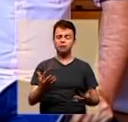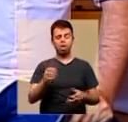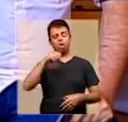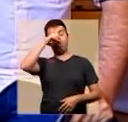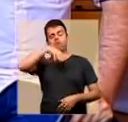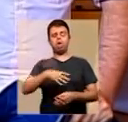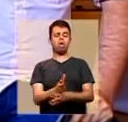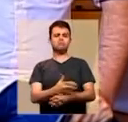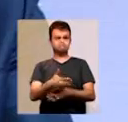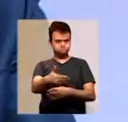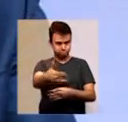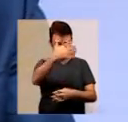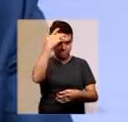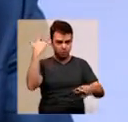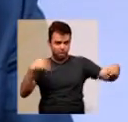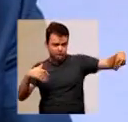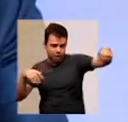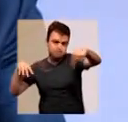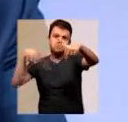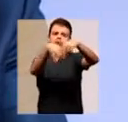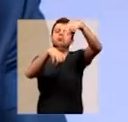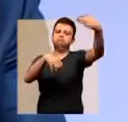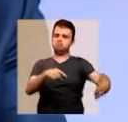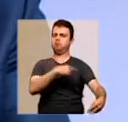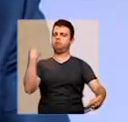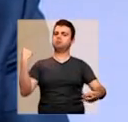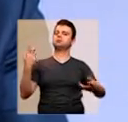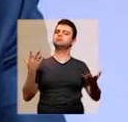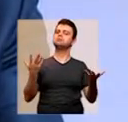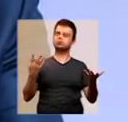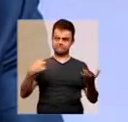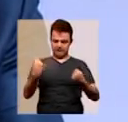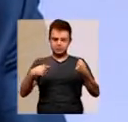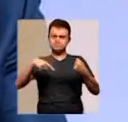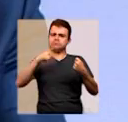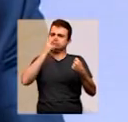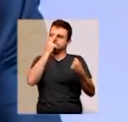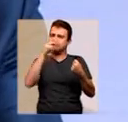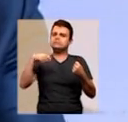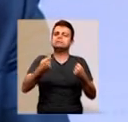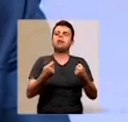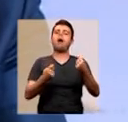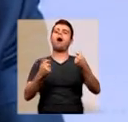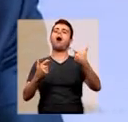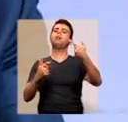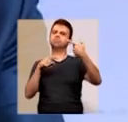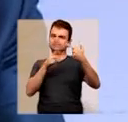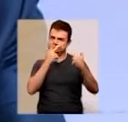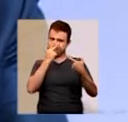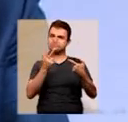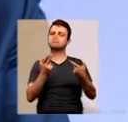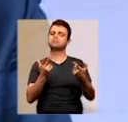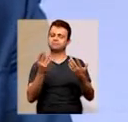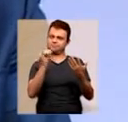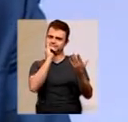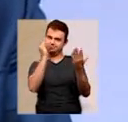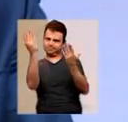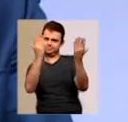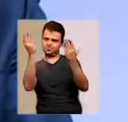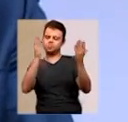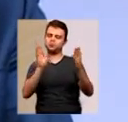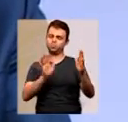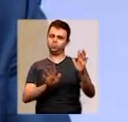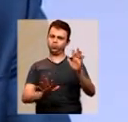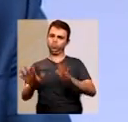matar uma pessoa. O veículo é uma arma na mão de um motorista, quando ele não dirige bem, quando ele está embriagado. Portanto, eu